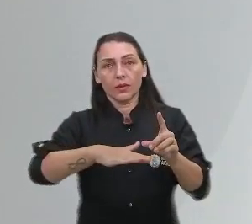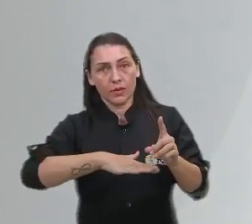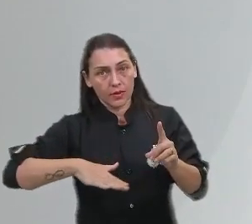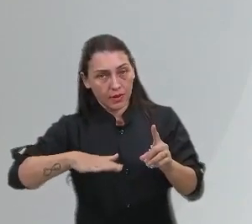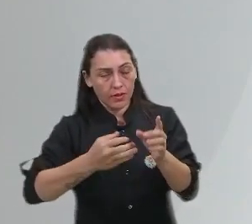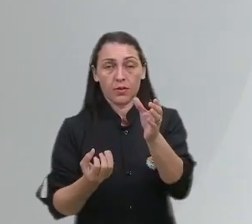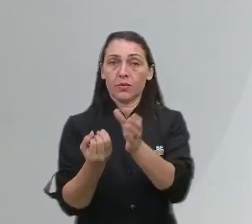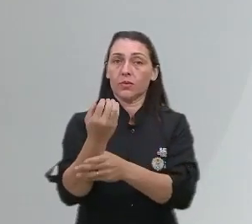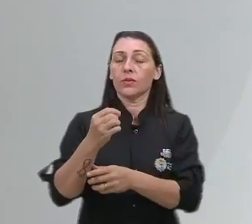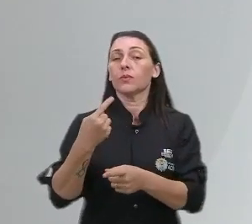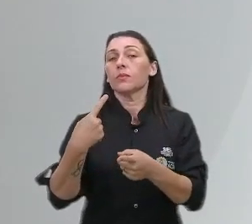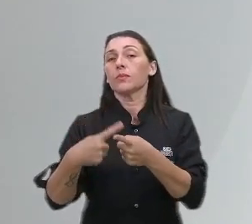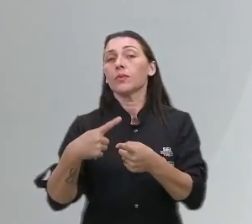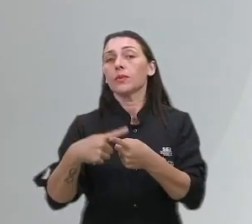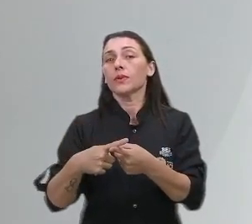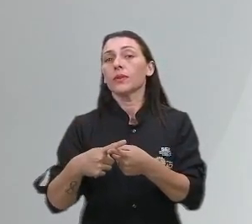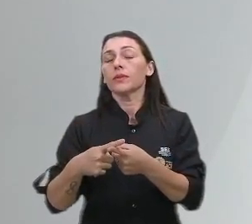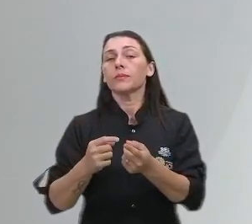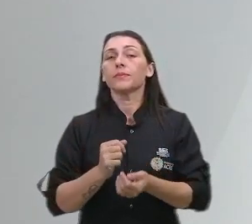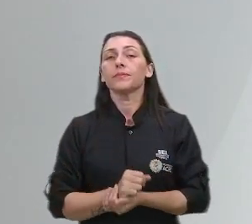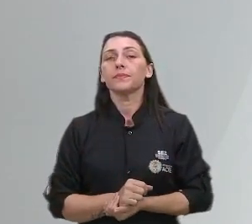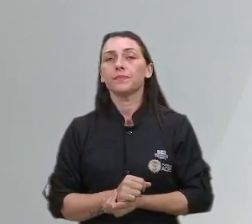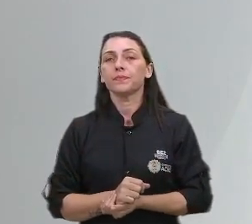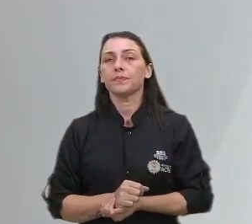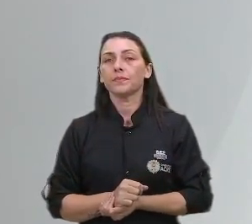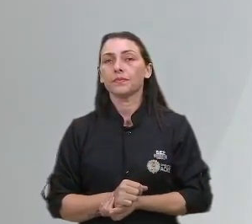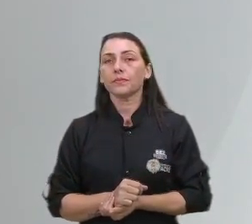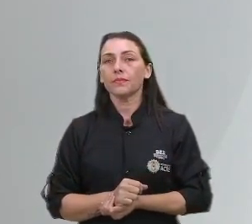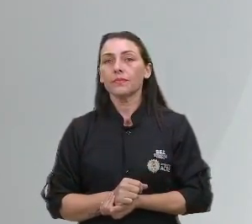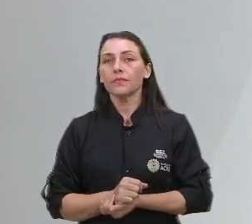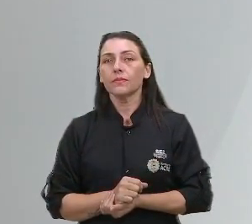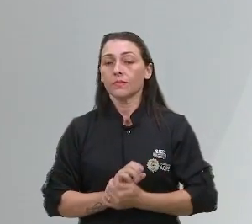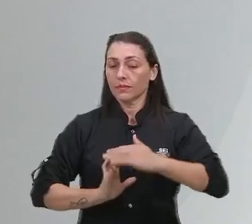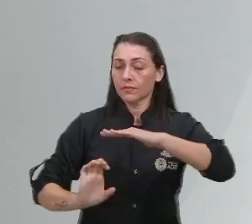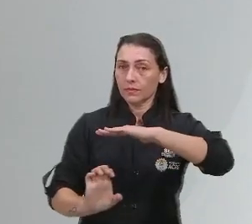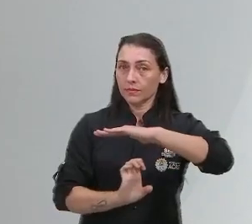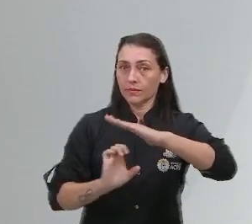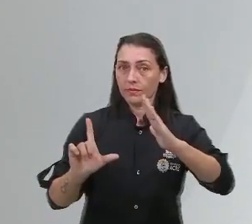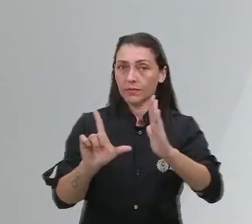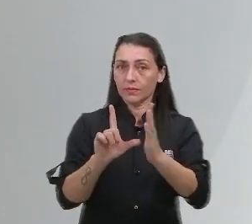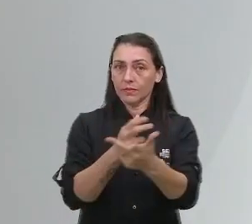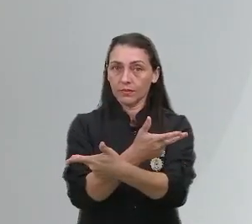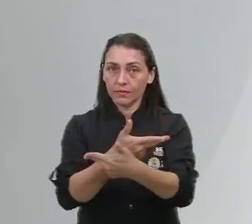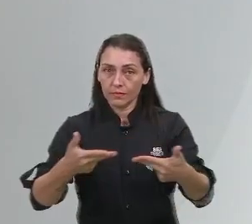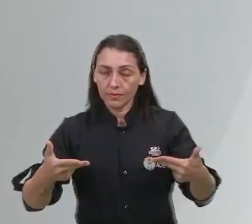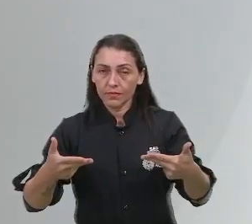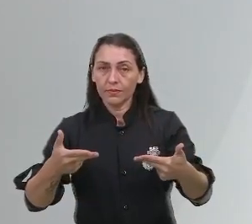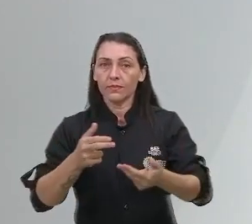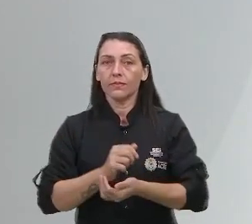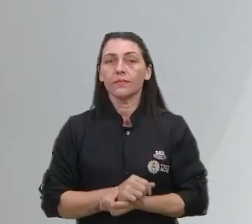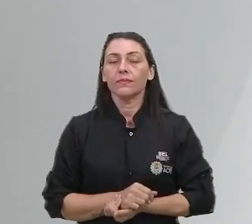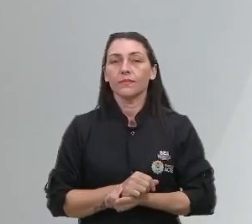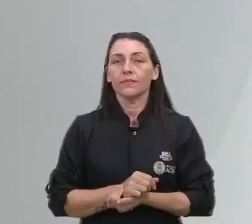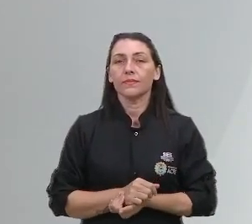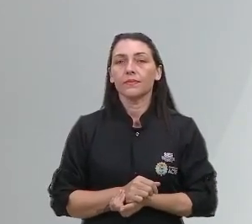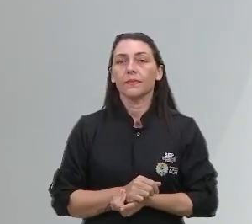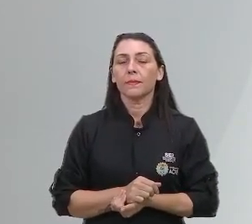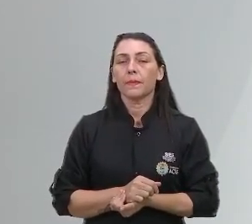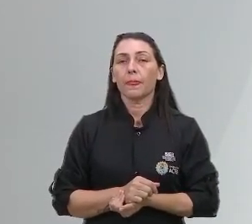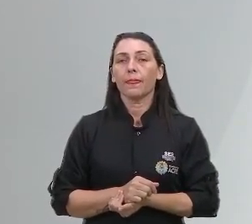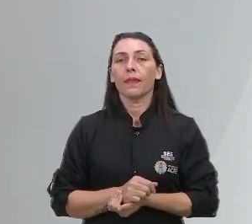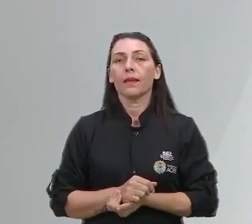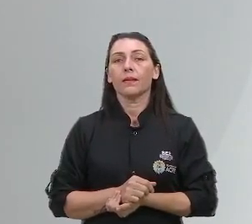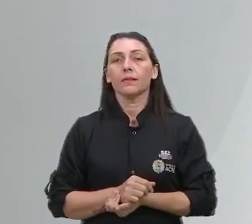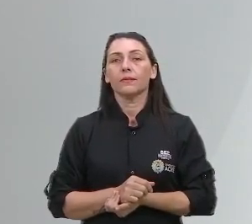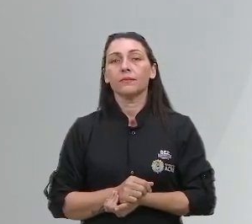surge justamente com o comércio, ok? Bom, aqui nós